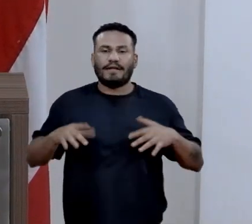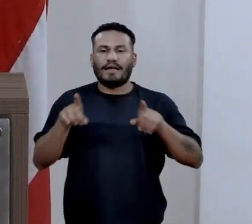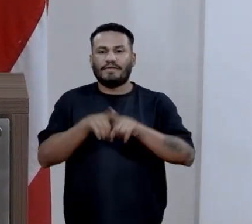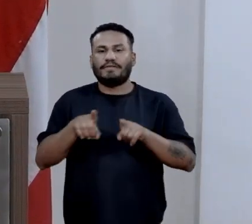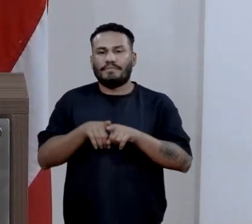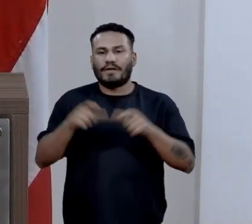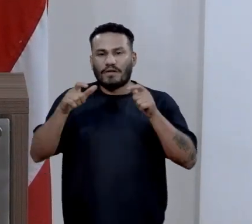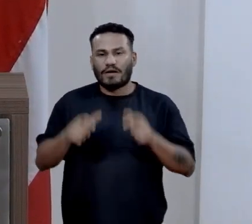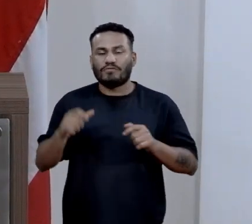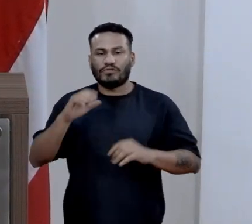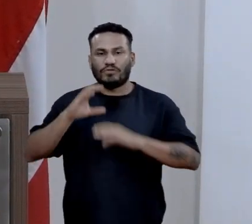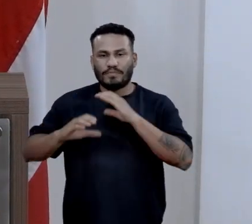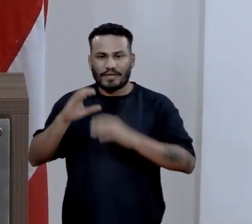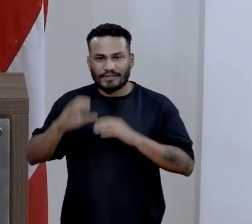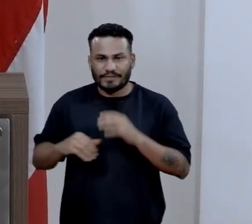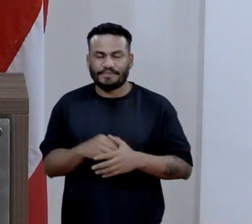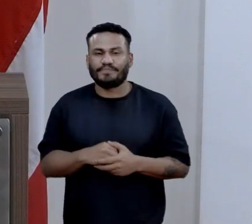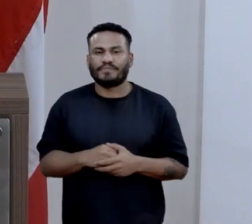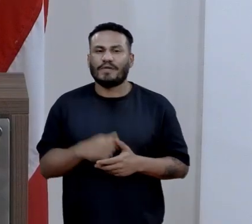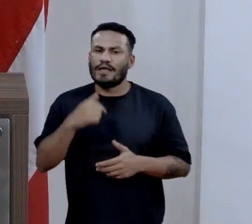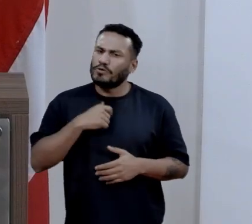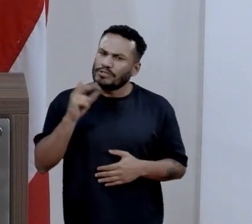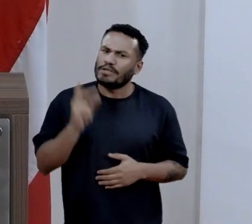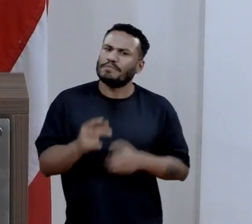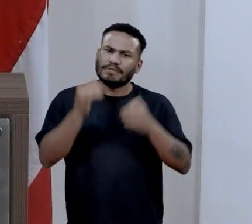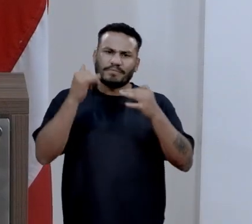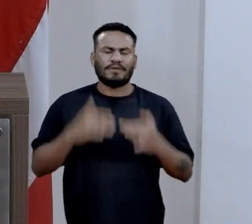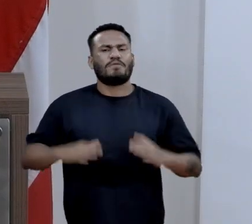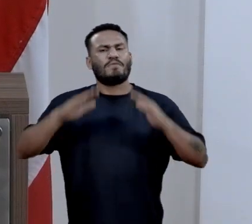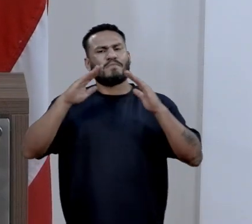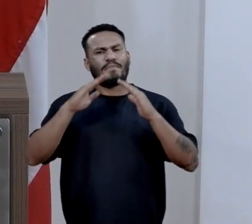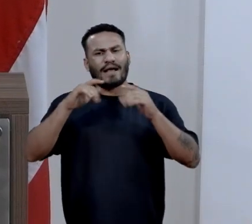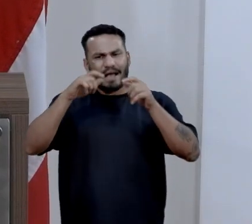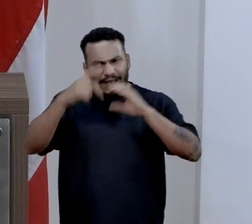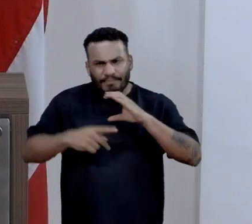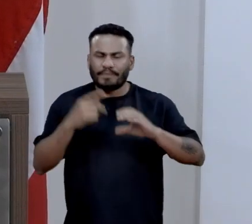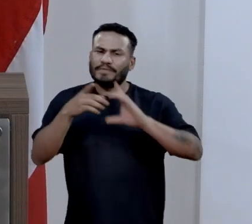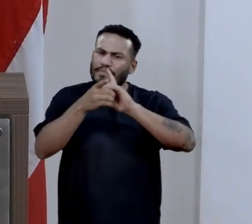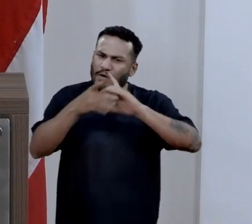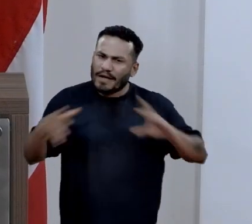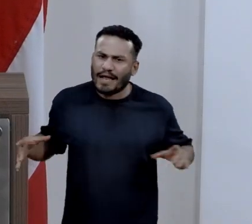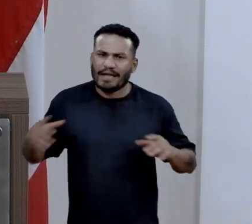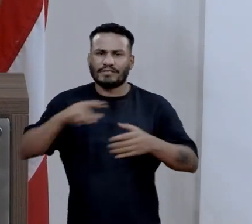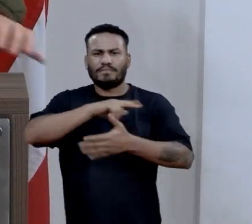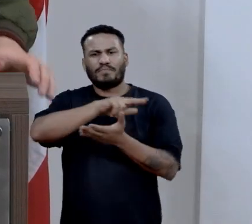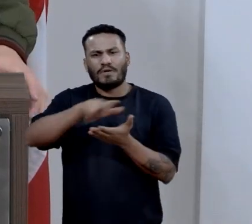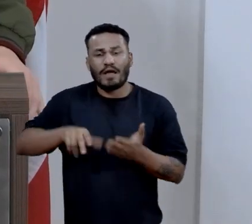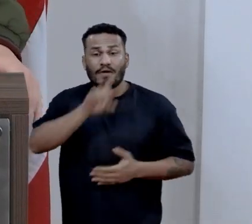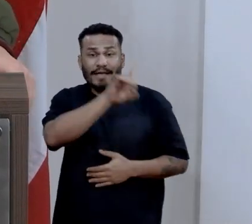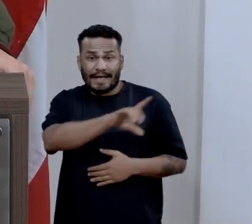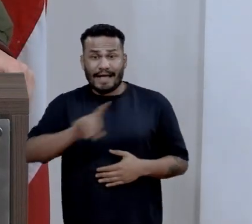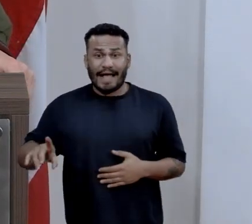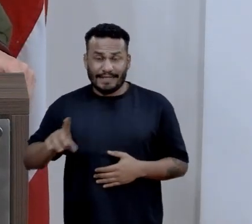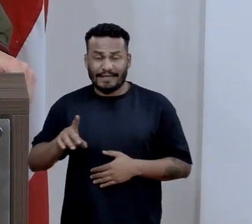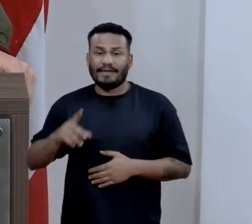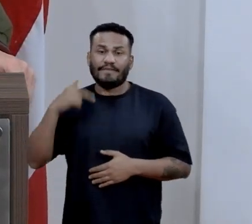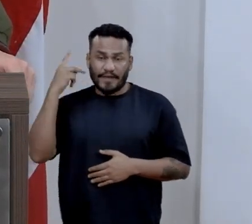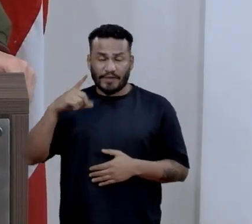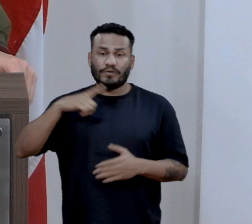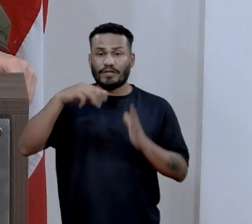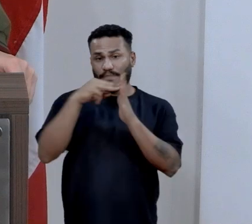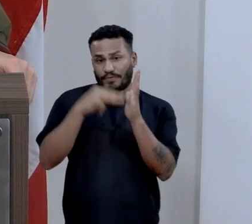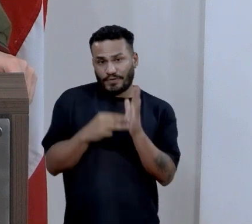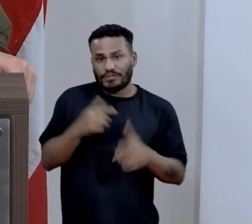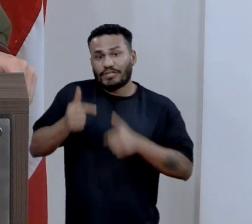através dos canais de comunicação dessa casa. Eu sempre digo que essa é uma casa democrática, uma casa plural, e cada vereador tem a sua metodologia